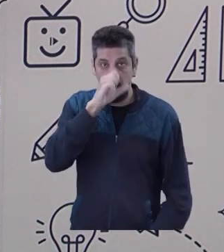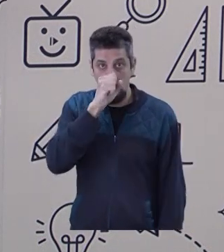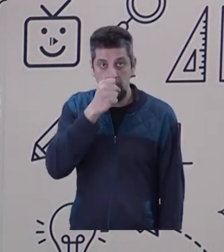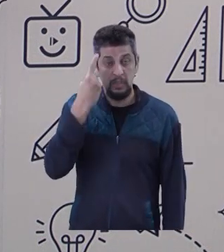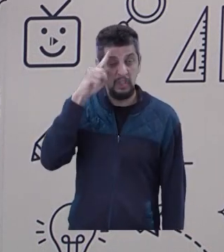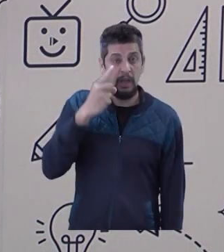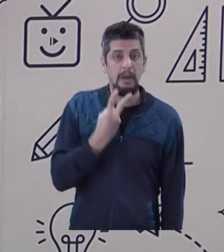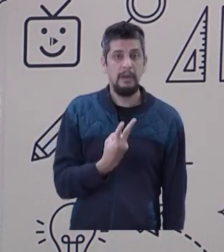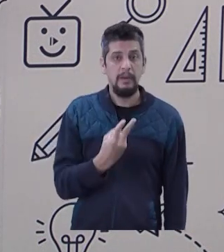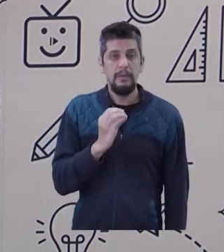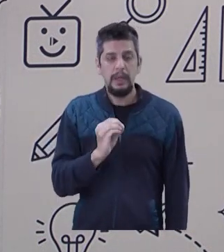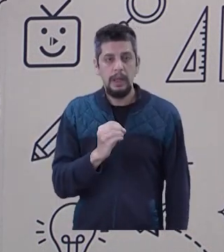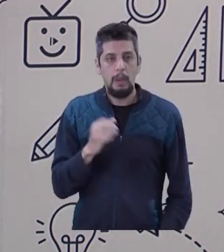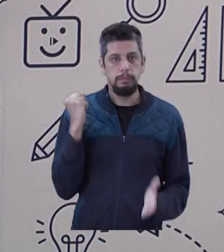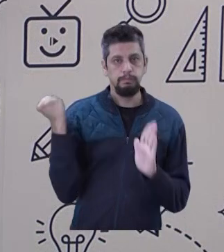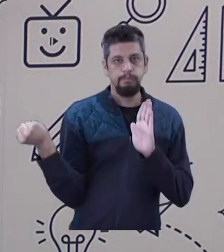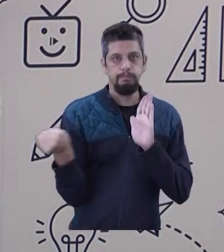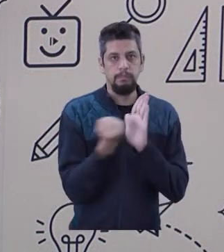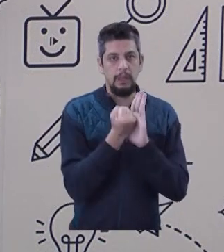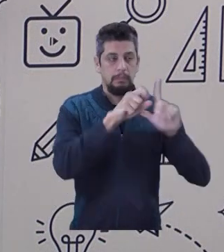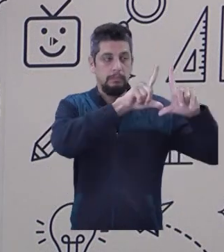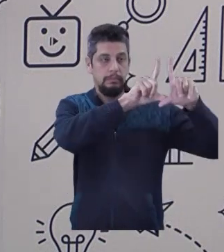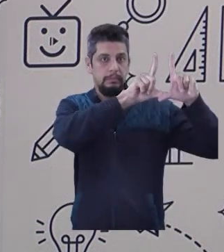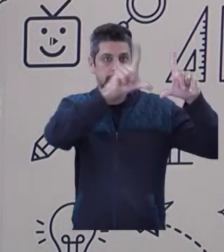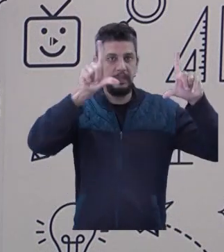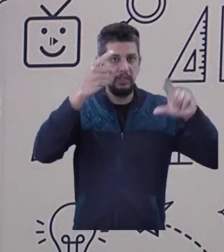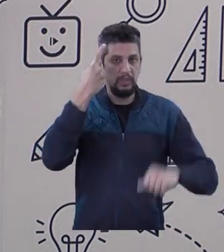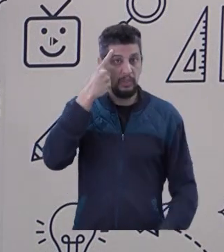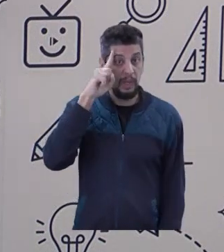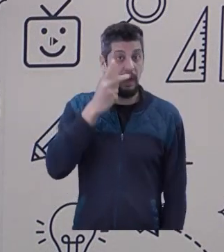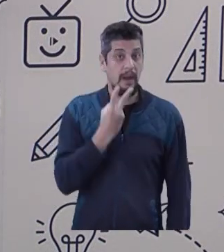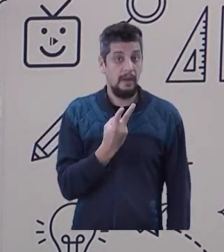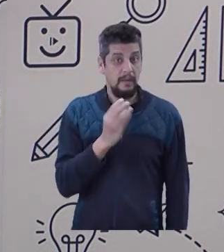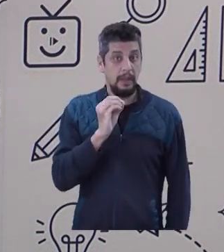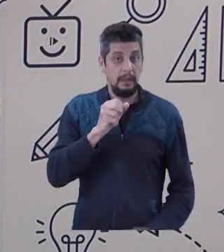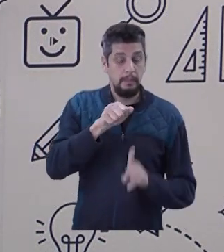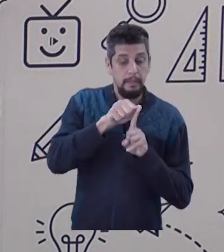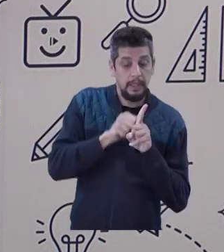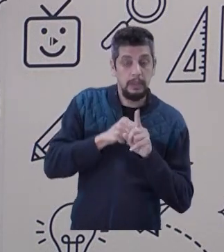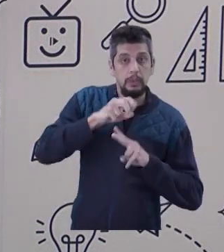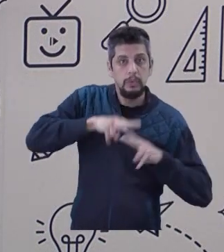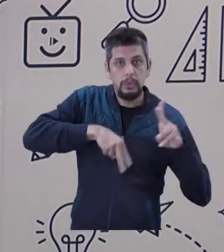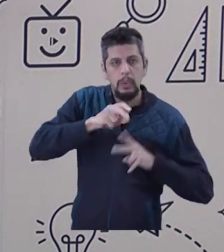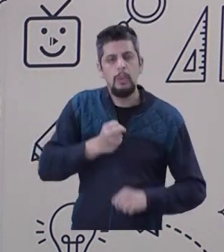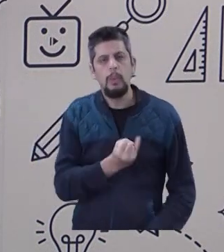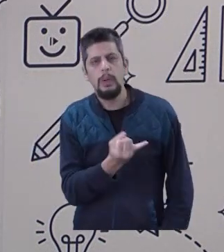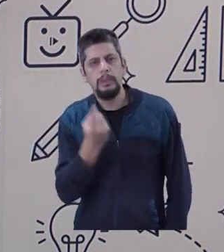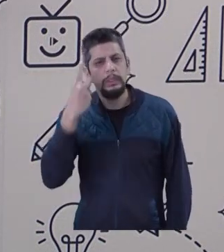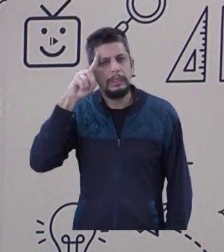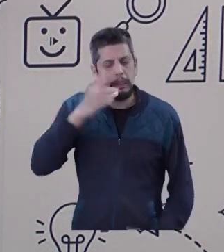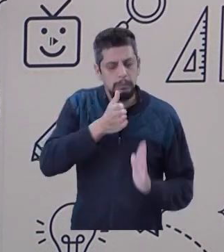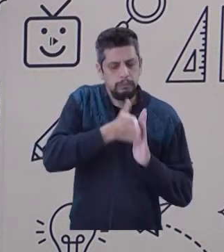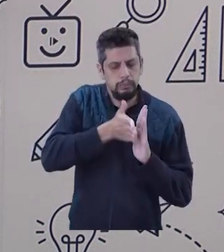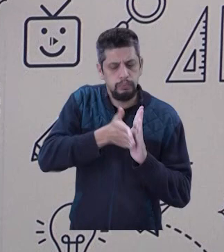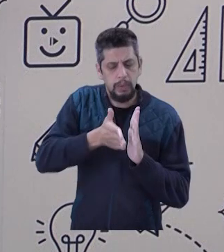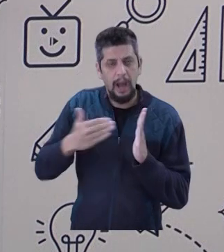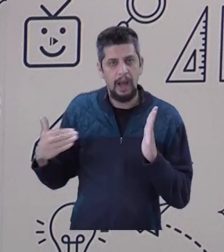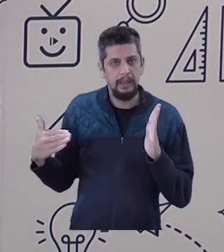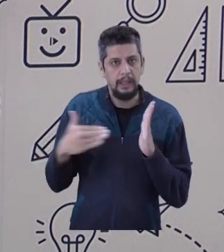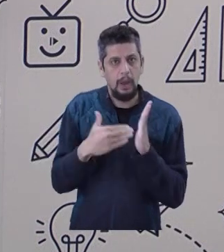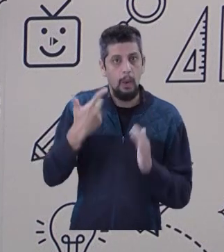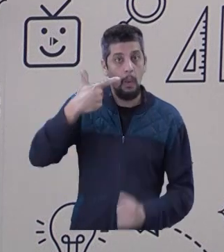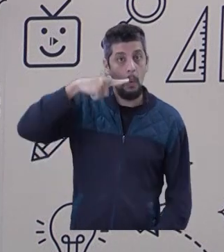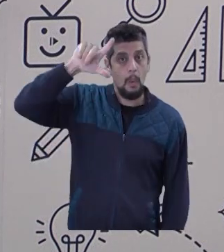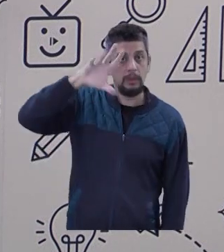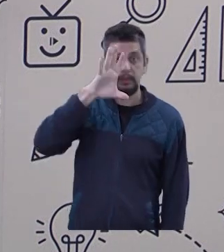sábado foi no dia 20, então eu marquei lá na tela, ó, dia 20, né, de junho. Quantos dias irão passar